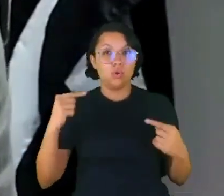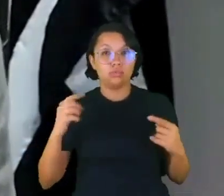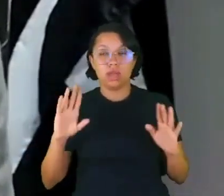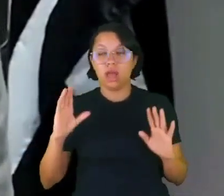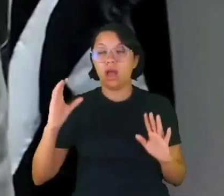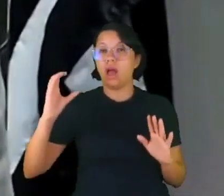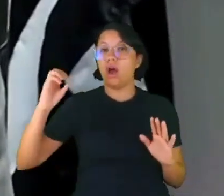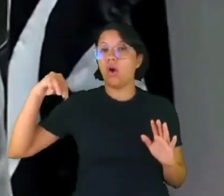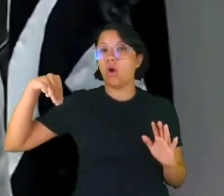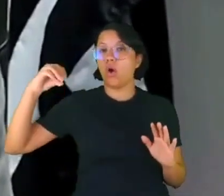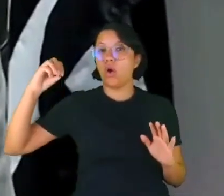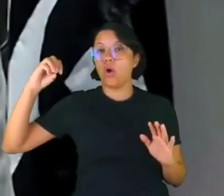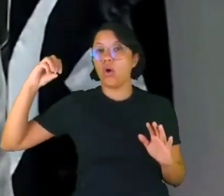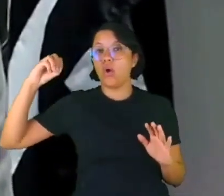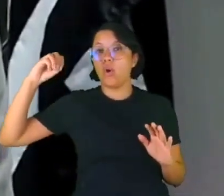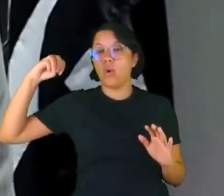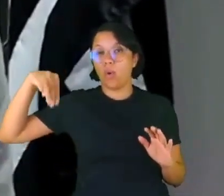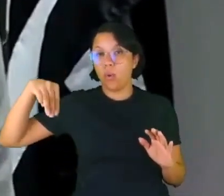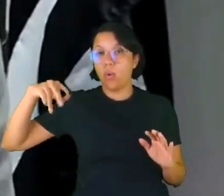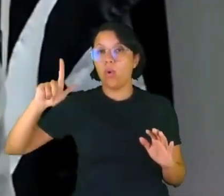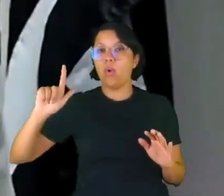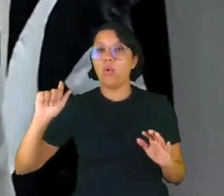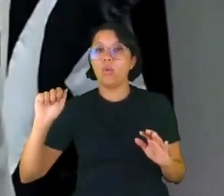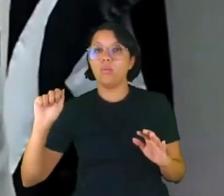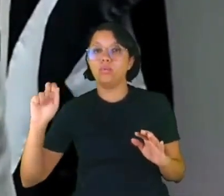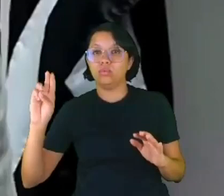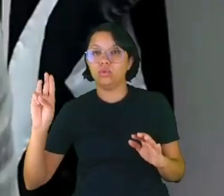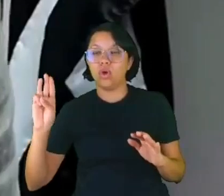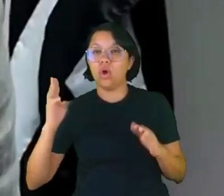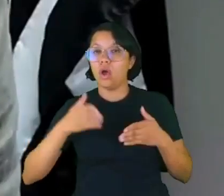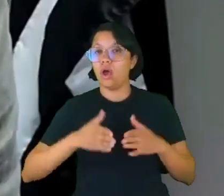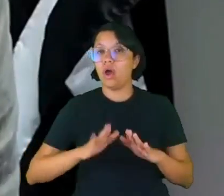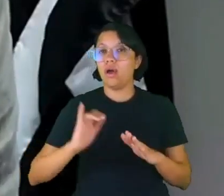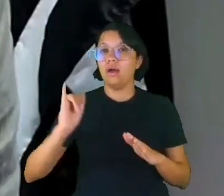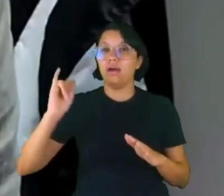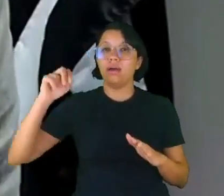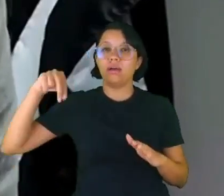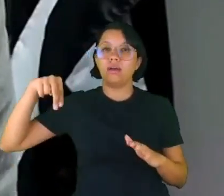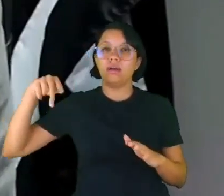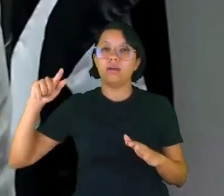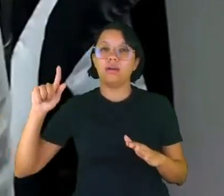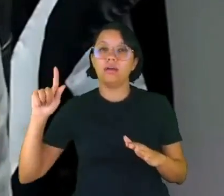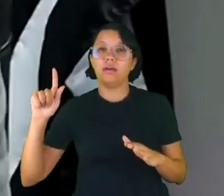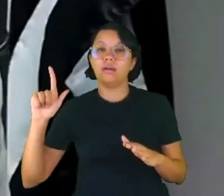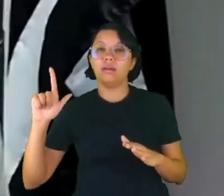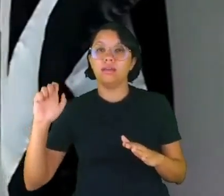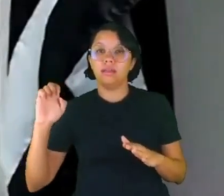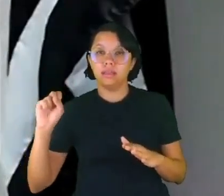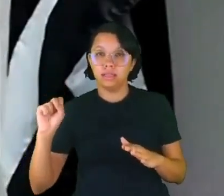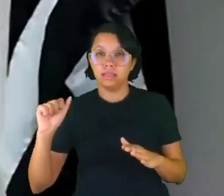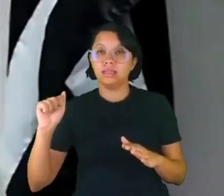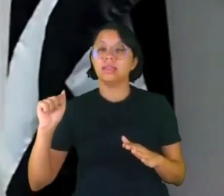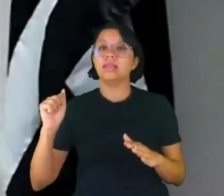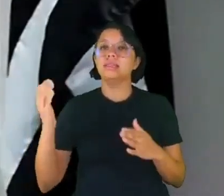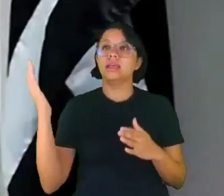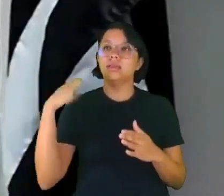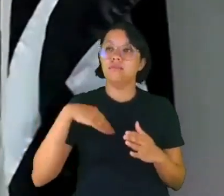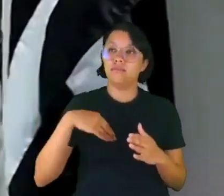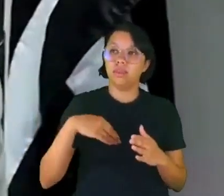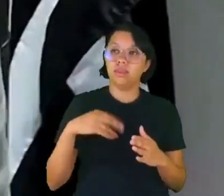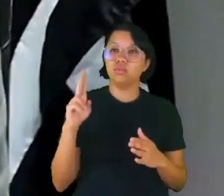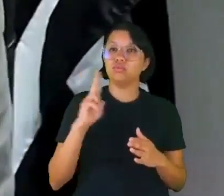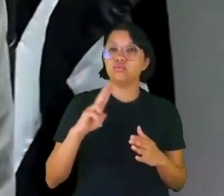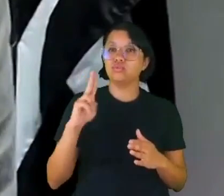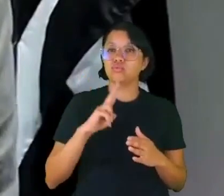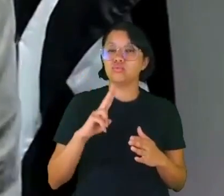law, ao contrário. Ela tem uma tradição inglesa, né, normanda inglesa, e vem para nós através de lastro nos usos